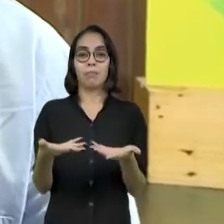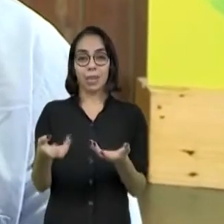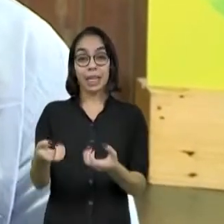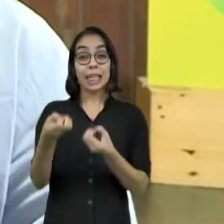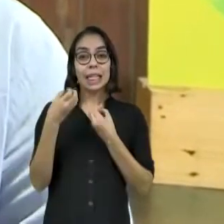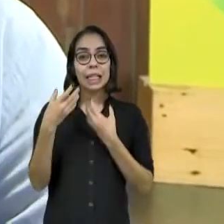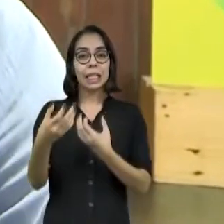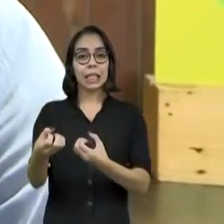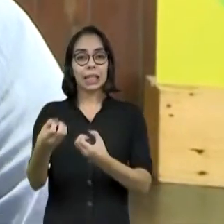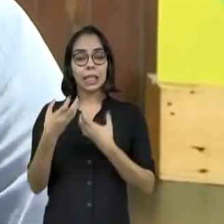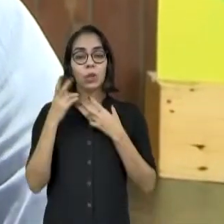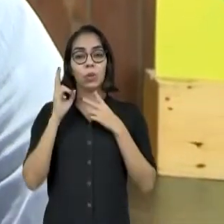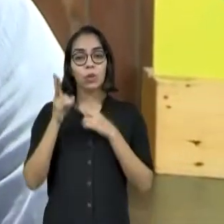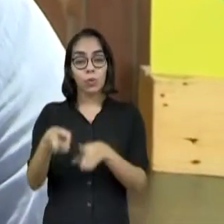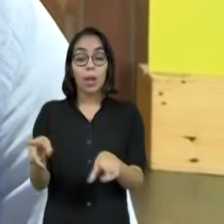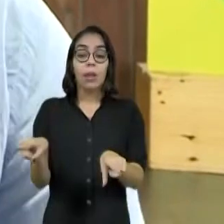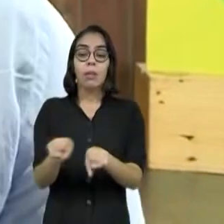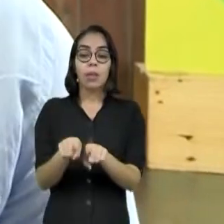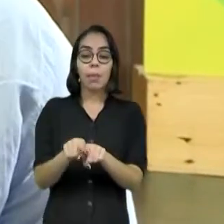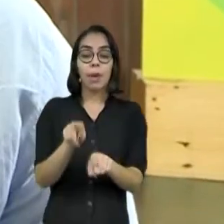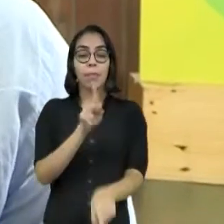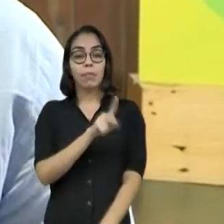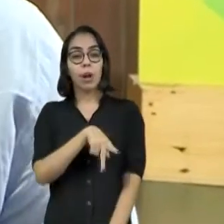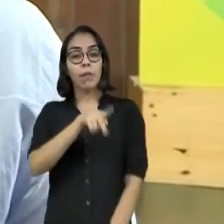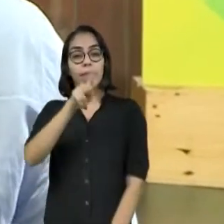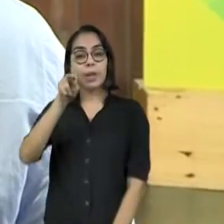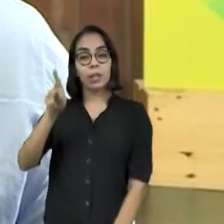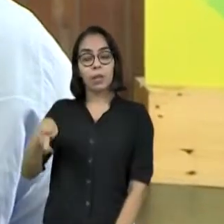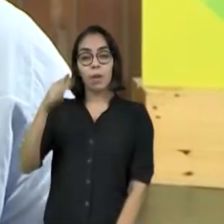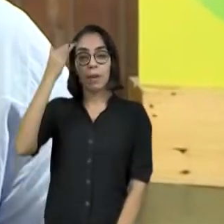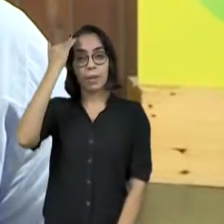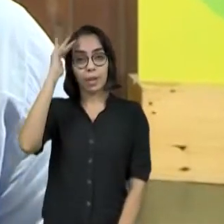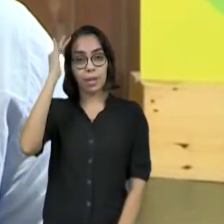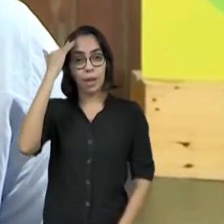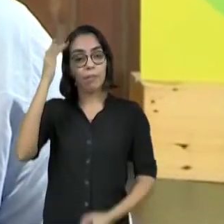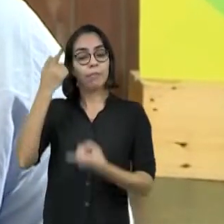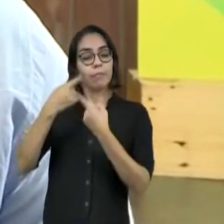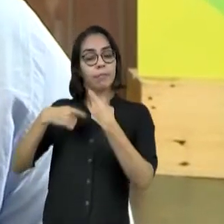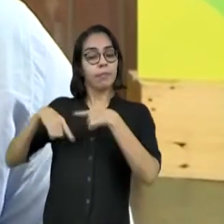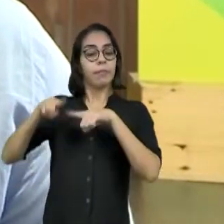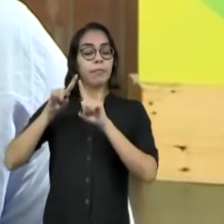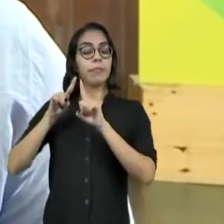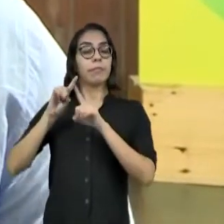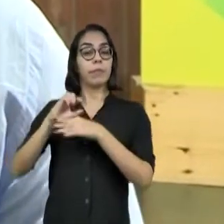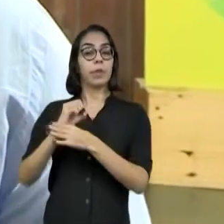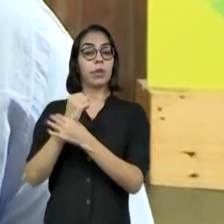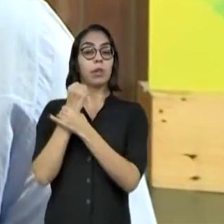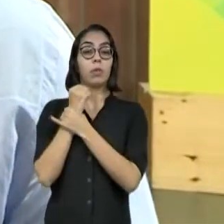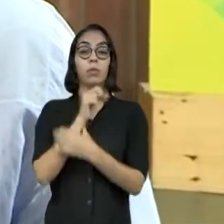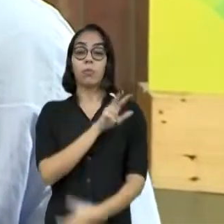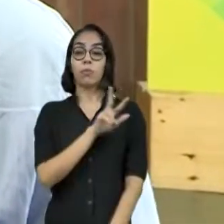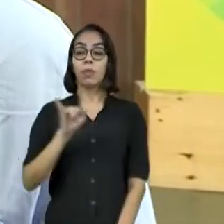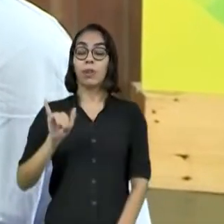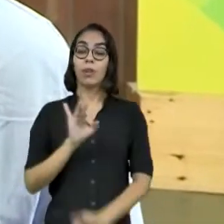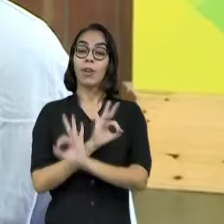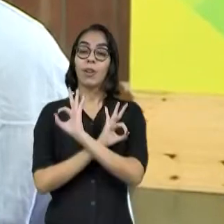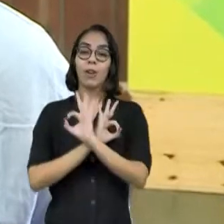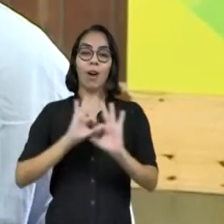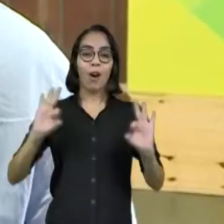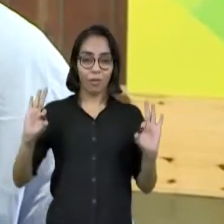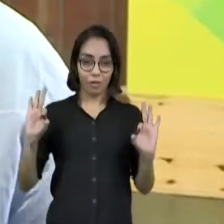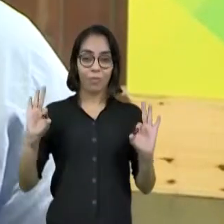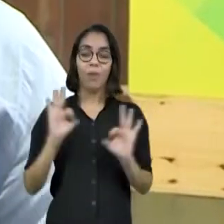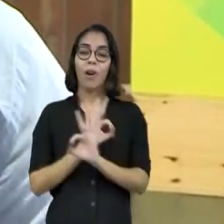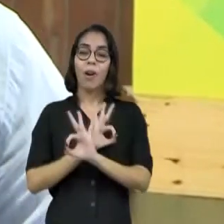muito importante para o professor, para que o professor se atualize, se capacite, né, veio a calhar numa hora